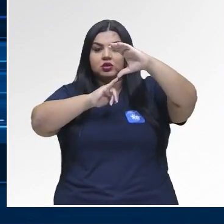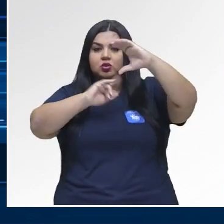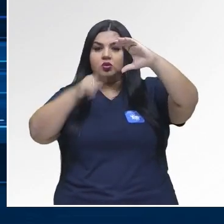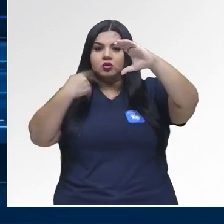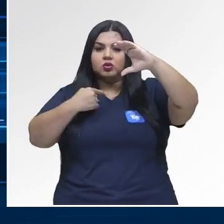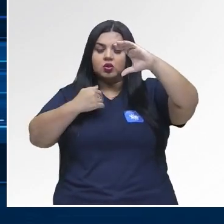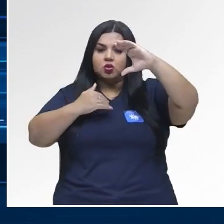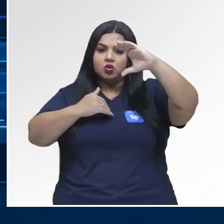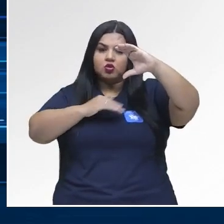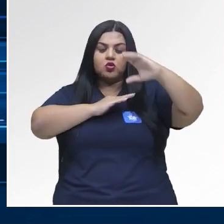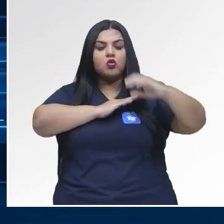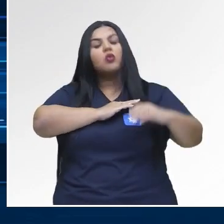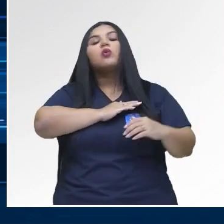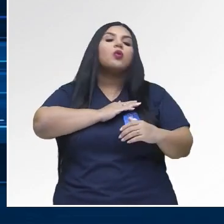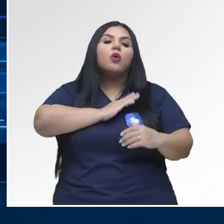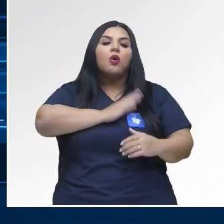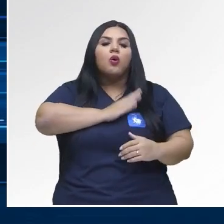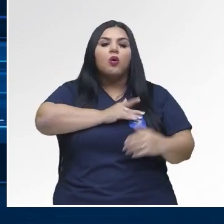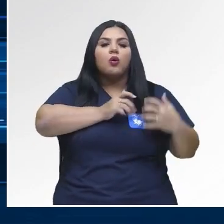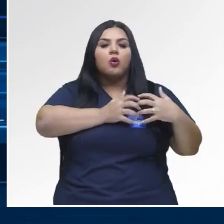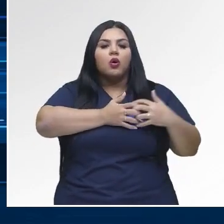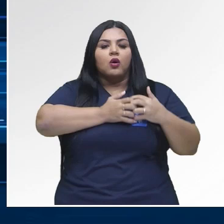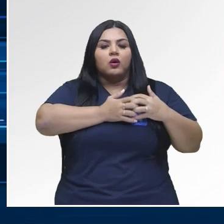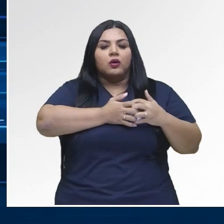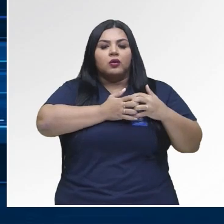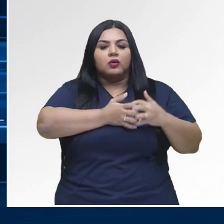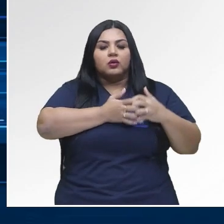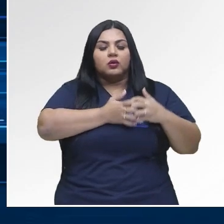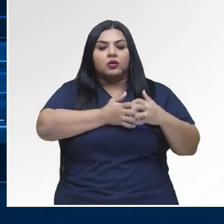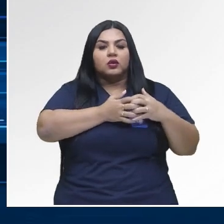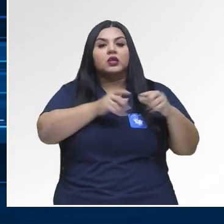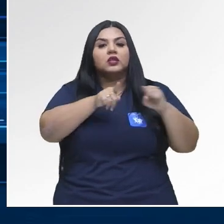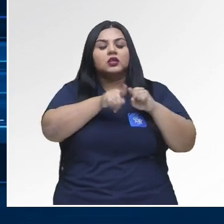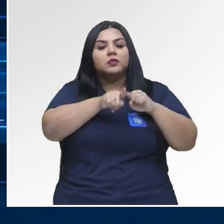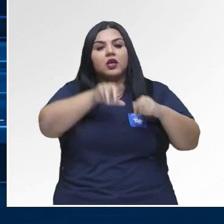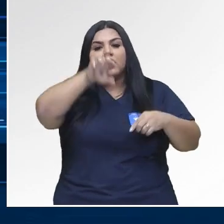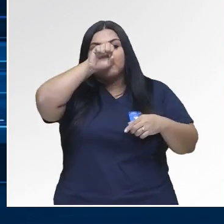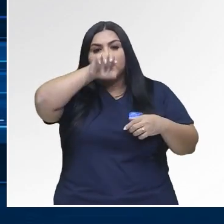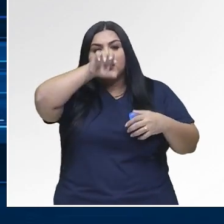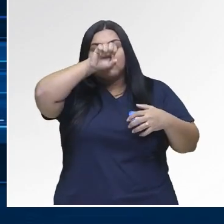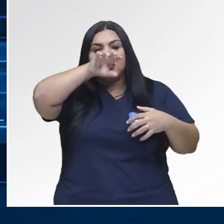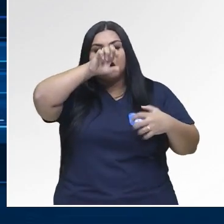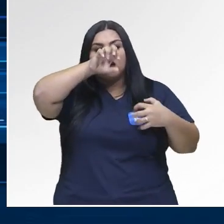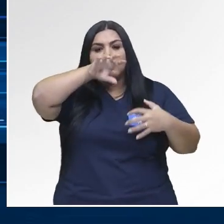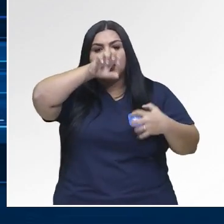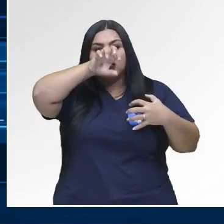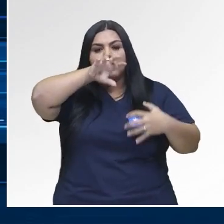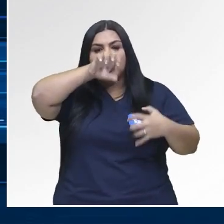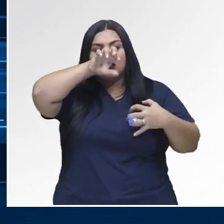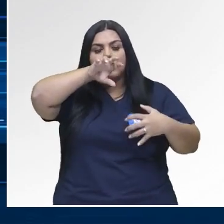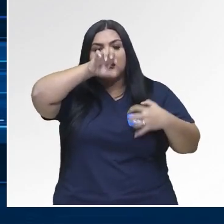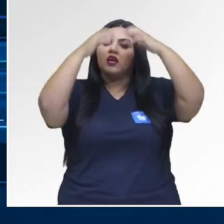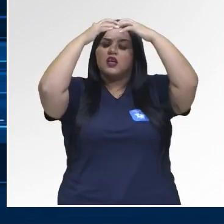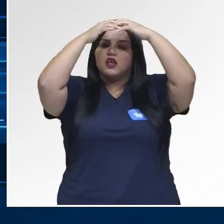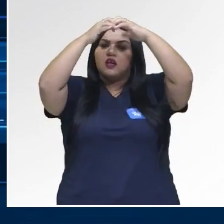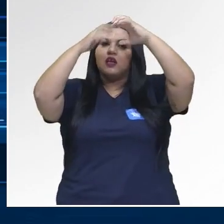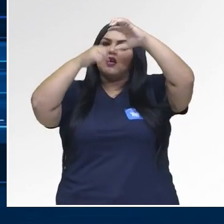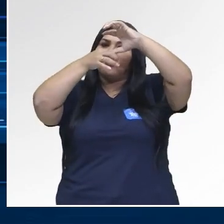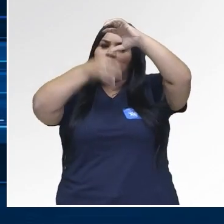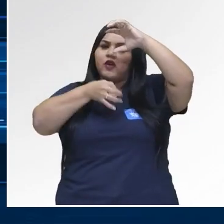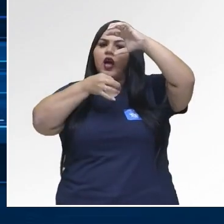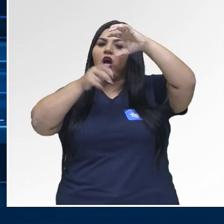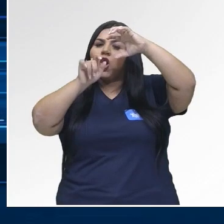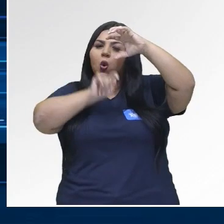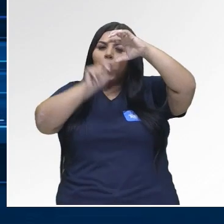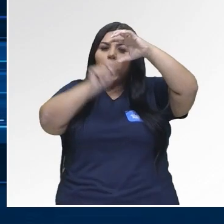os batimentos cardíacos, consequentemente a gente aumenta a frequência respiratória, então é o bulbo que vai controlar essa parte